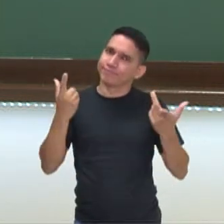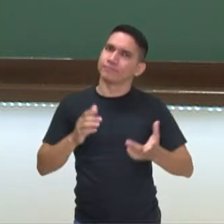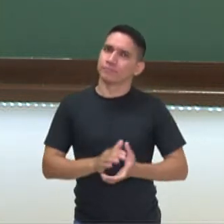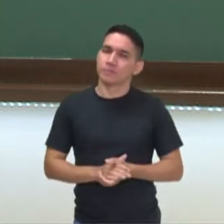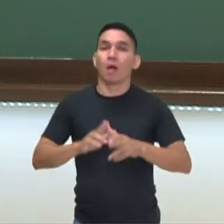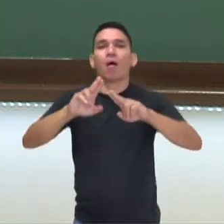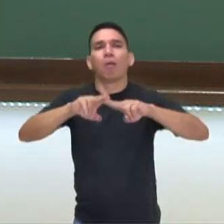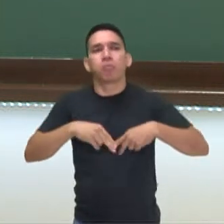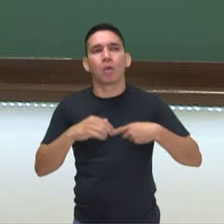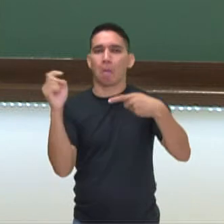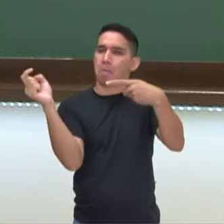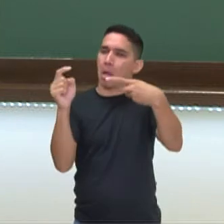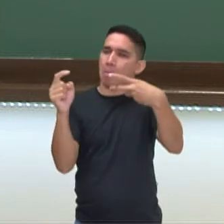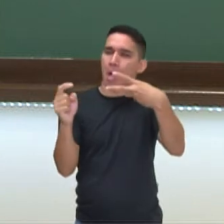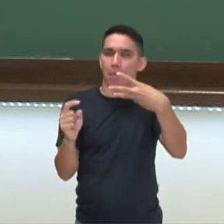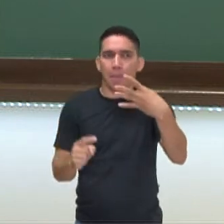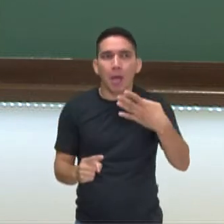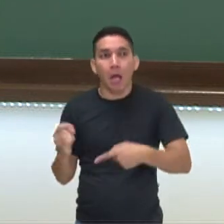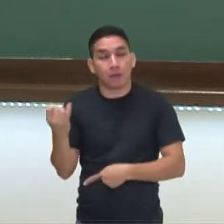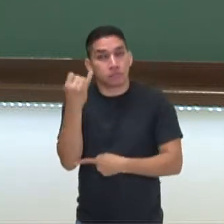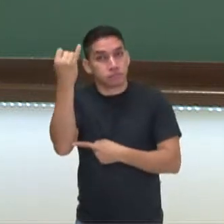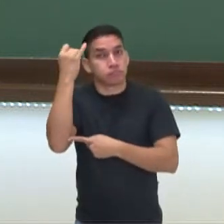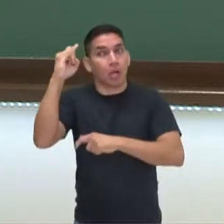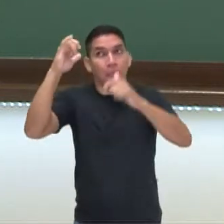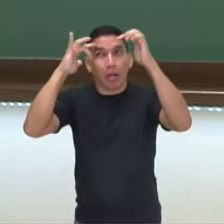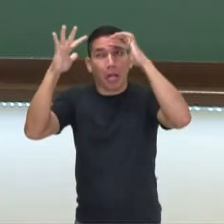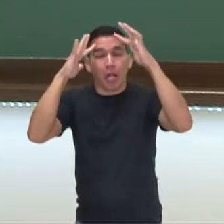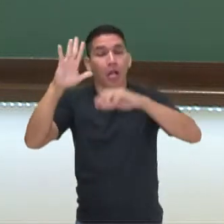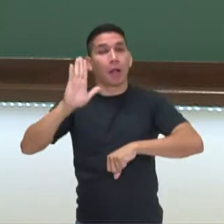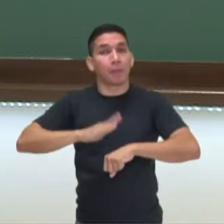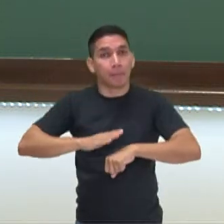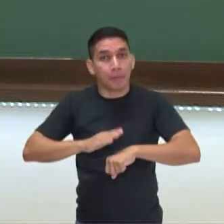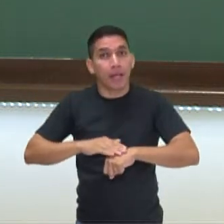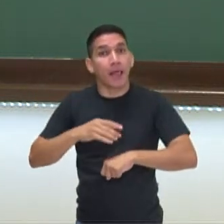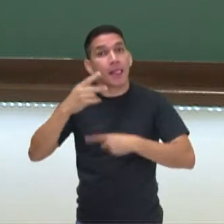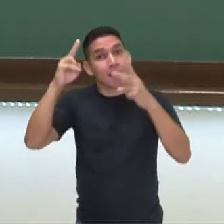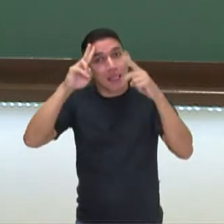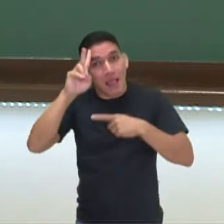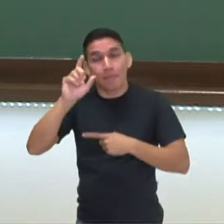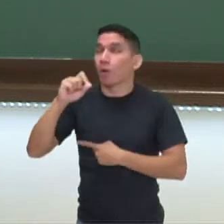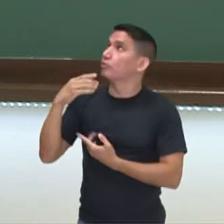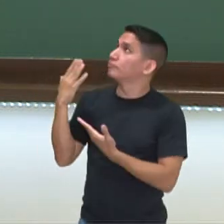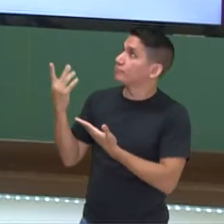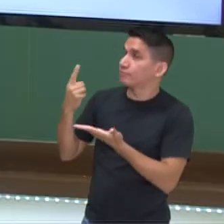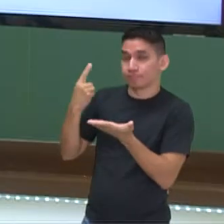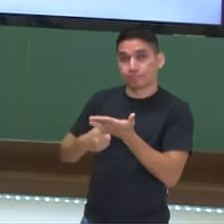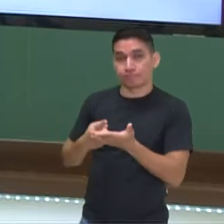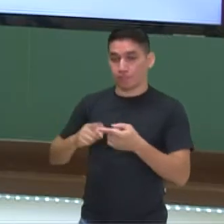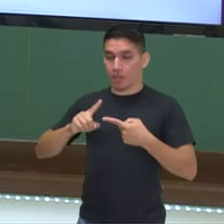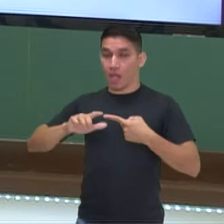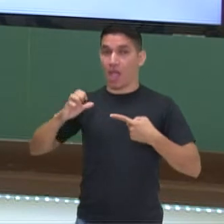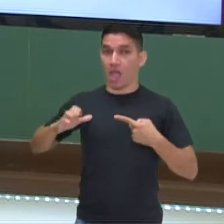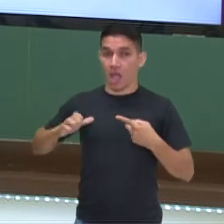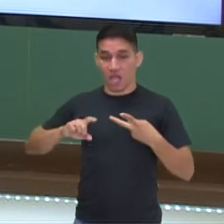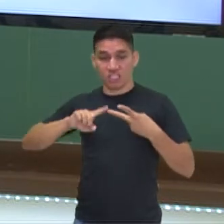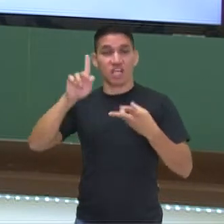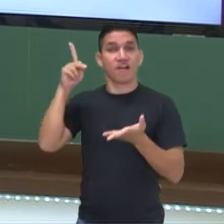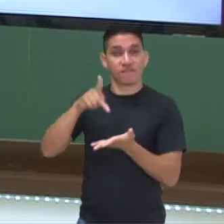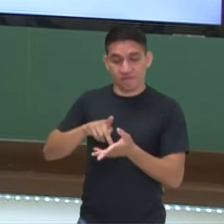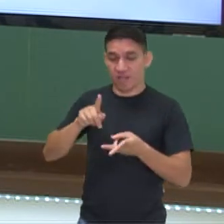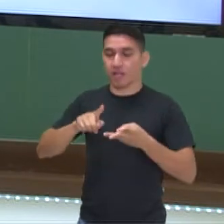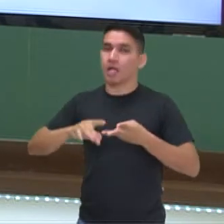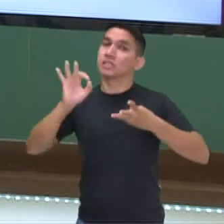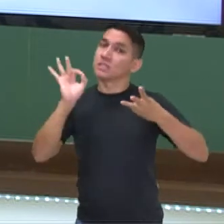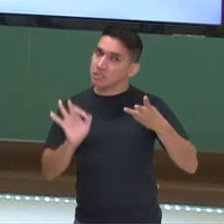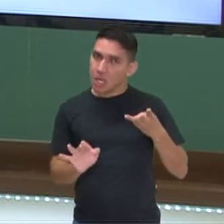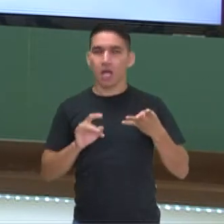né, que precisam aí, que a gente precisa ter em mente quando a gente fala a questão do compromisso, né? A ética, a verdade, em ser